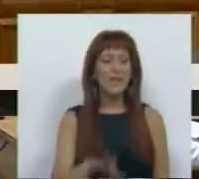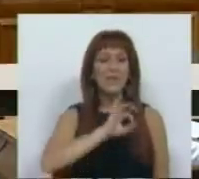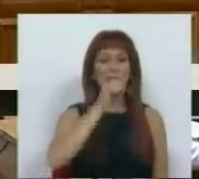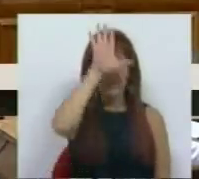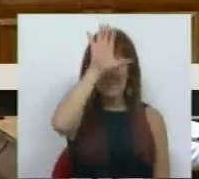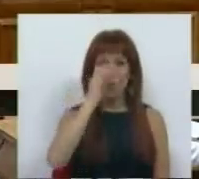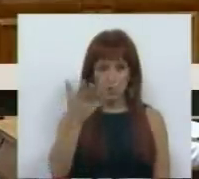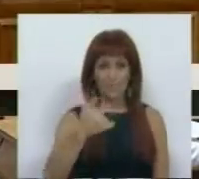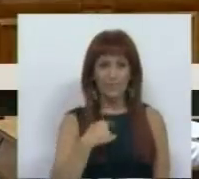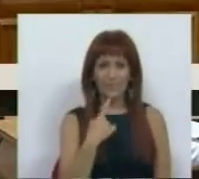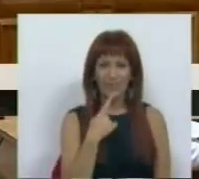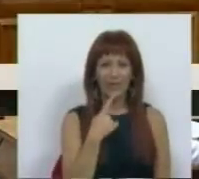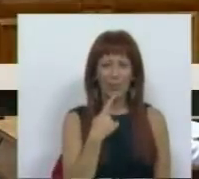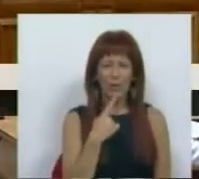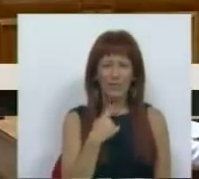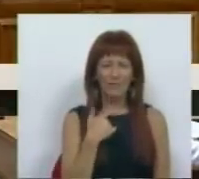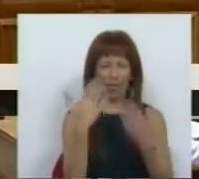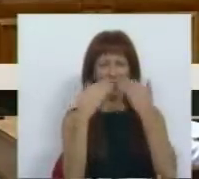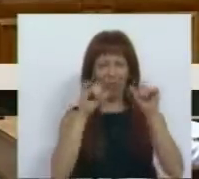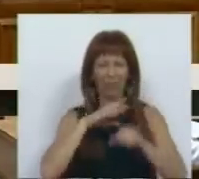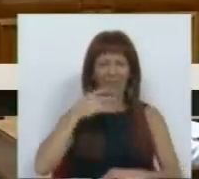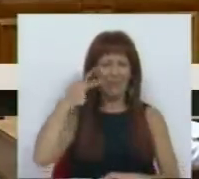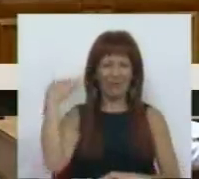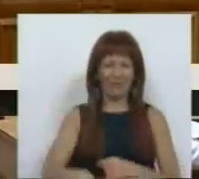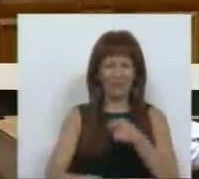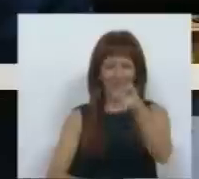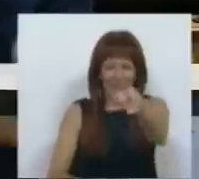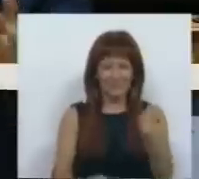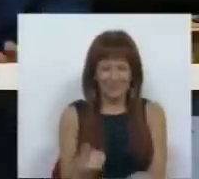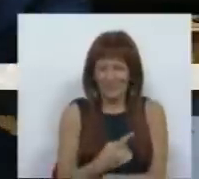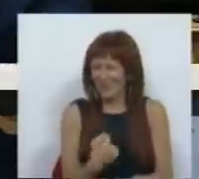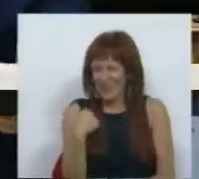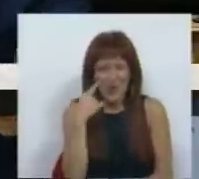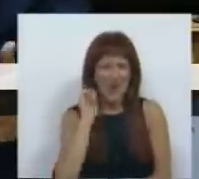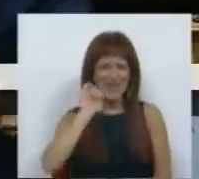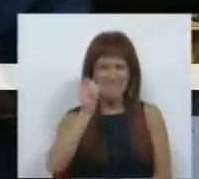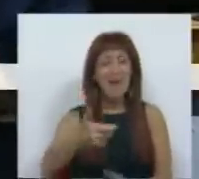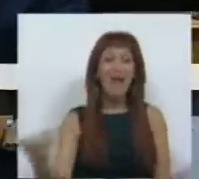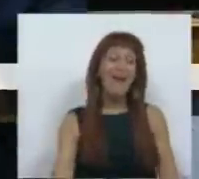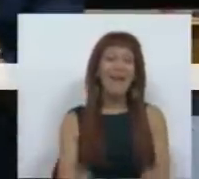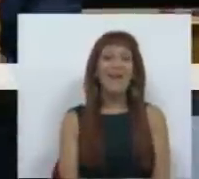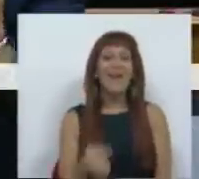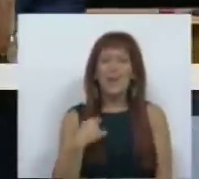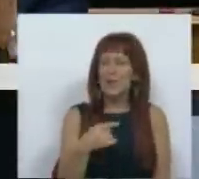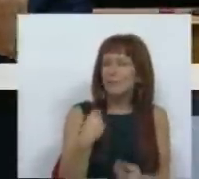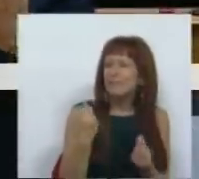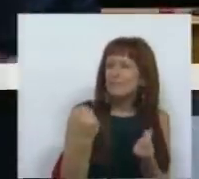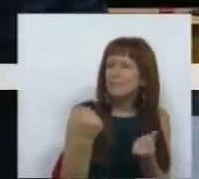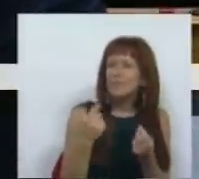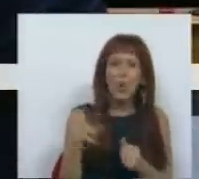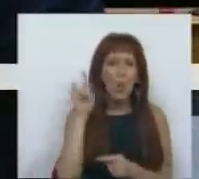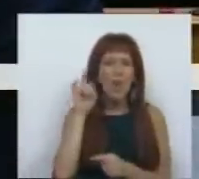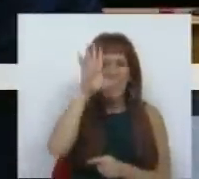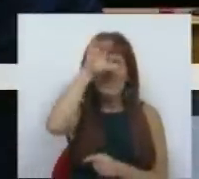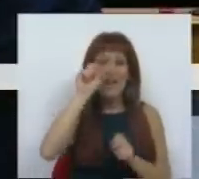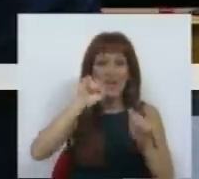Sr. Primeiro-Ministro, foi uma má representação. Porque todos os que conhecem bem e que apreciam a qualidade do